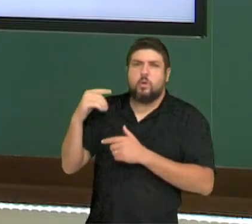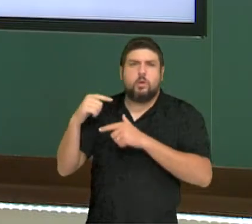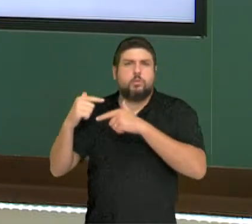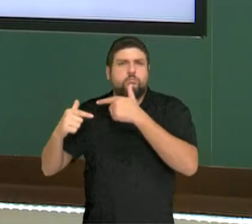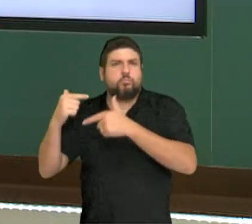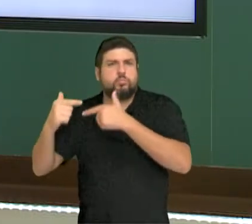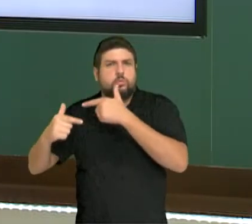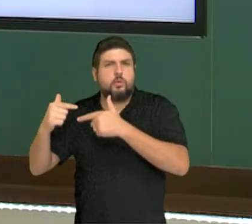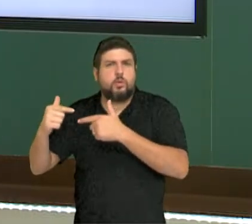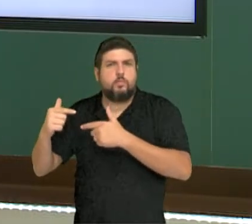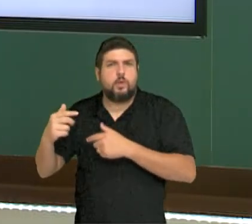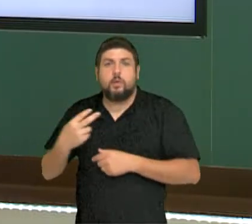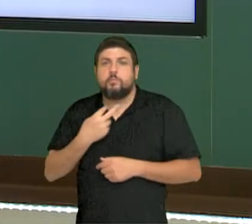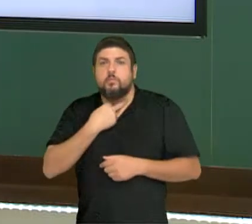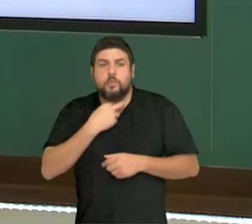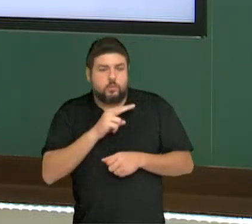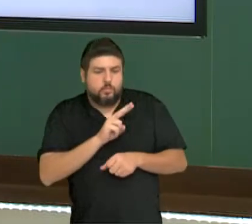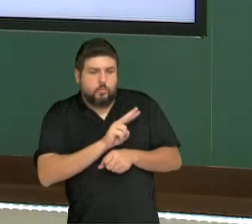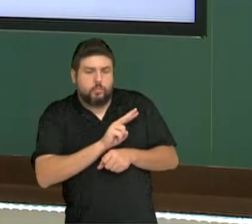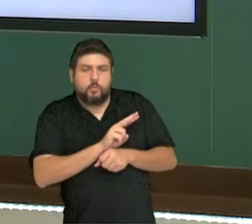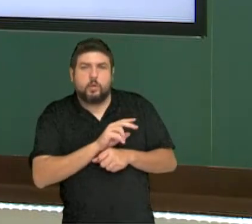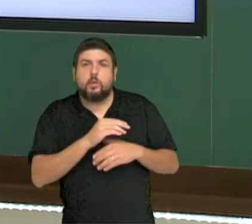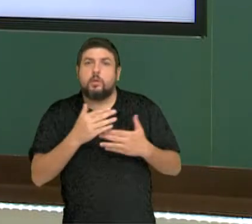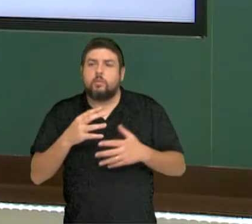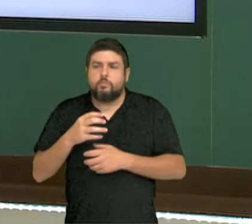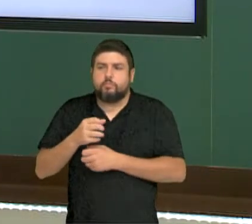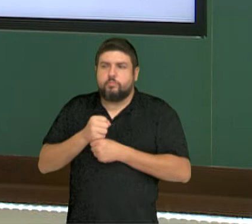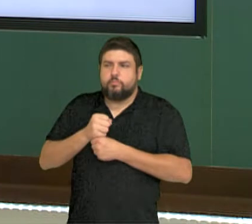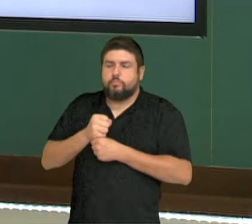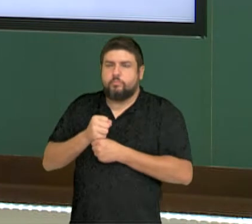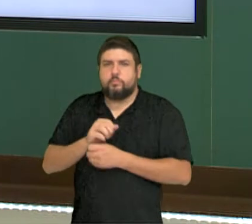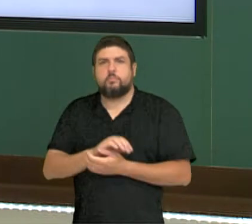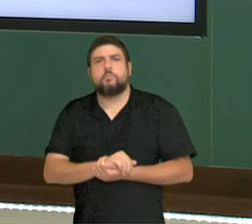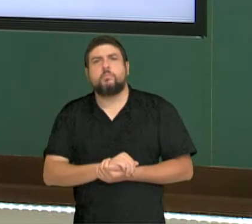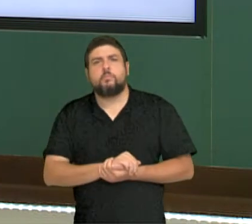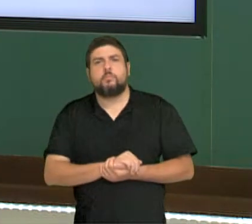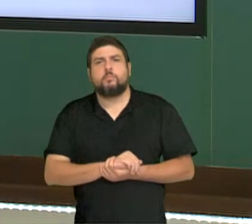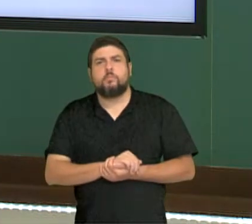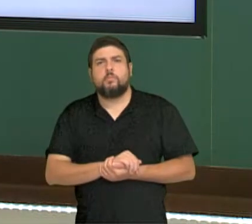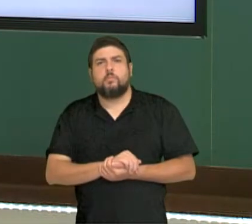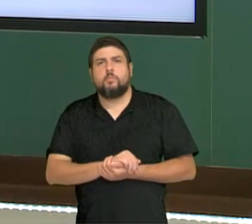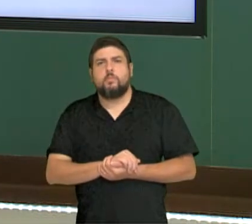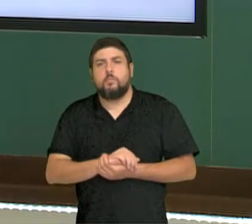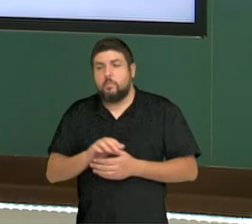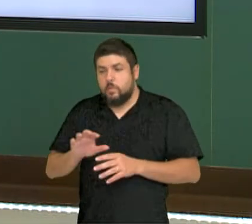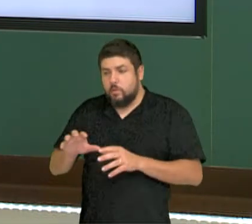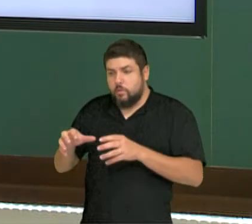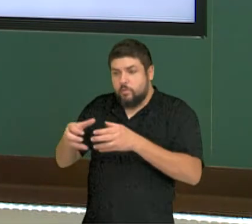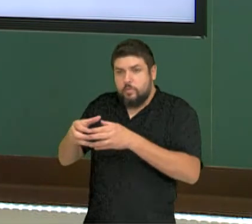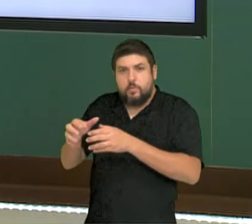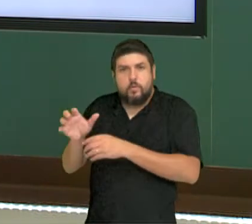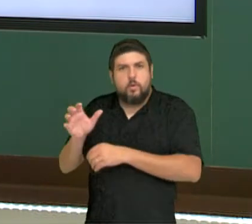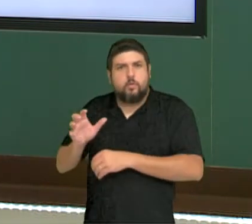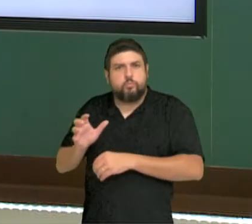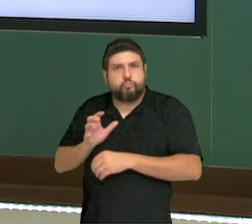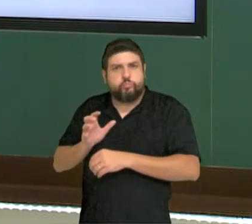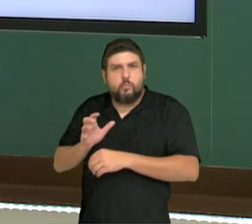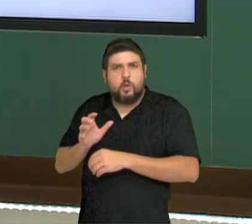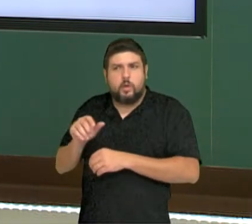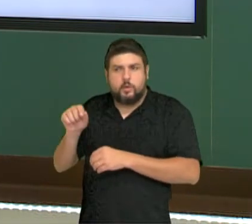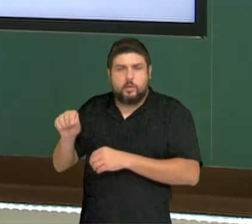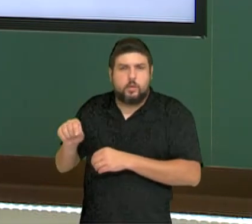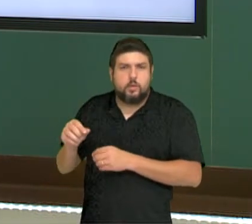de muitos filhos Ela falou para vamos reduzir tá o controle de natalidade ocorre paralelamente